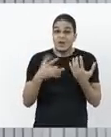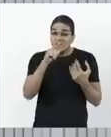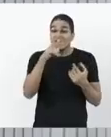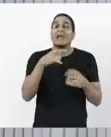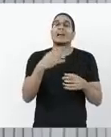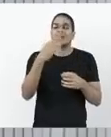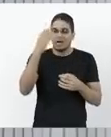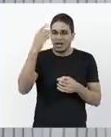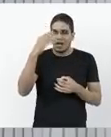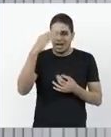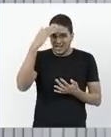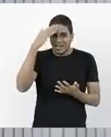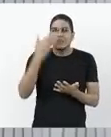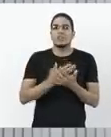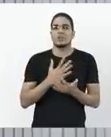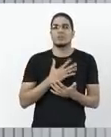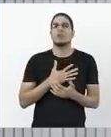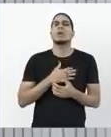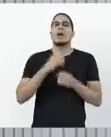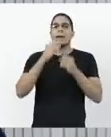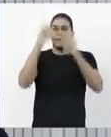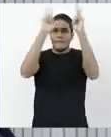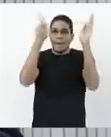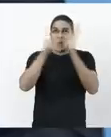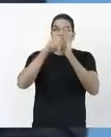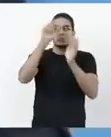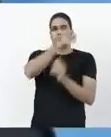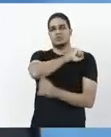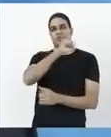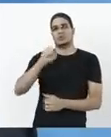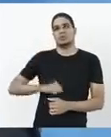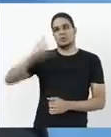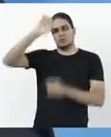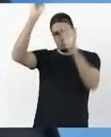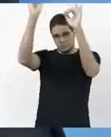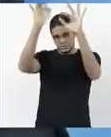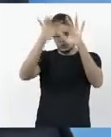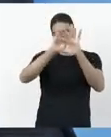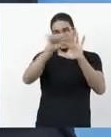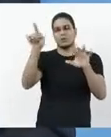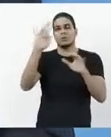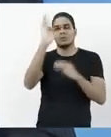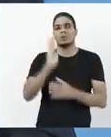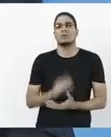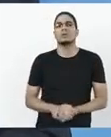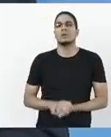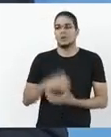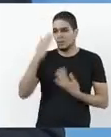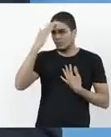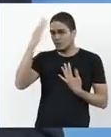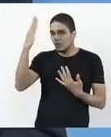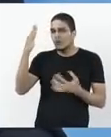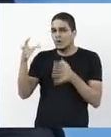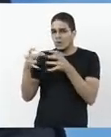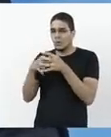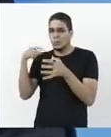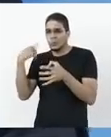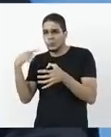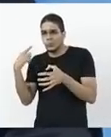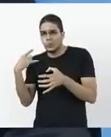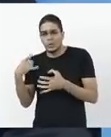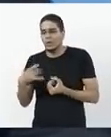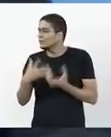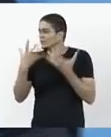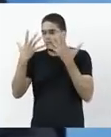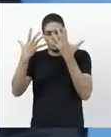a paz do Senhor a todos de Belém. Obrigado, candidato Lélio Costa, assessoria jurídica da emissora,